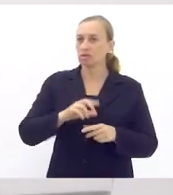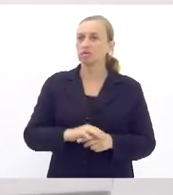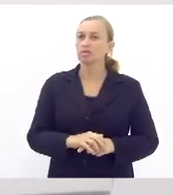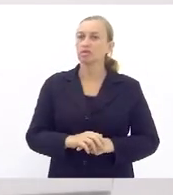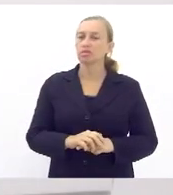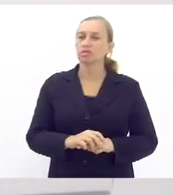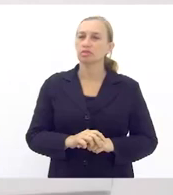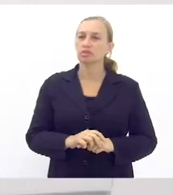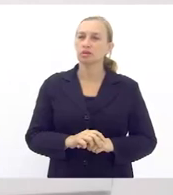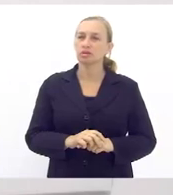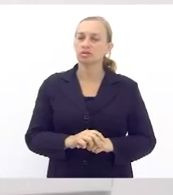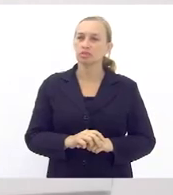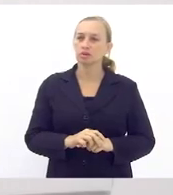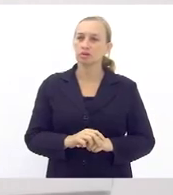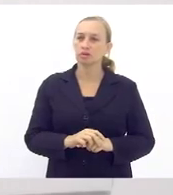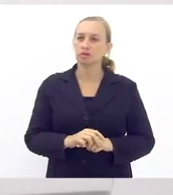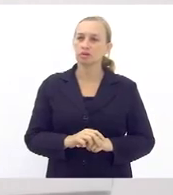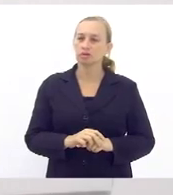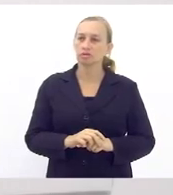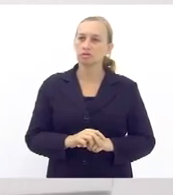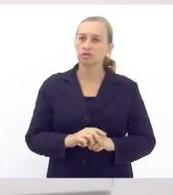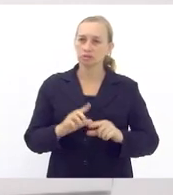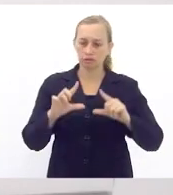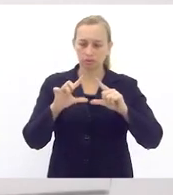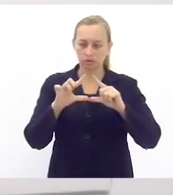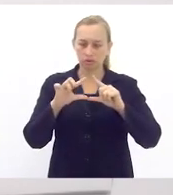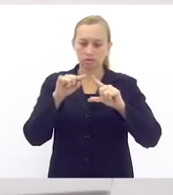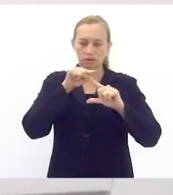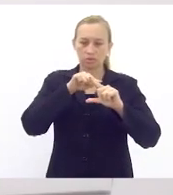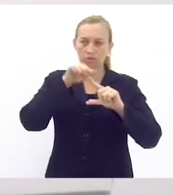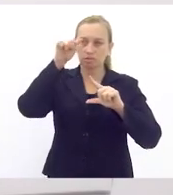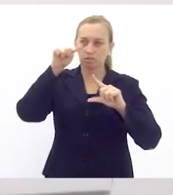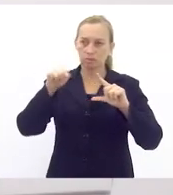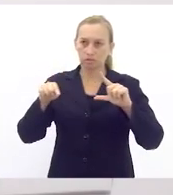é o vértice né para cima